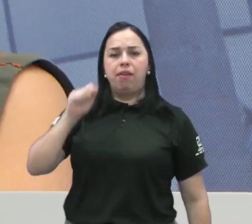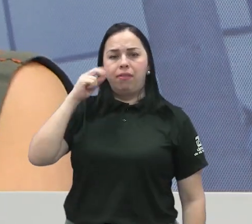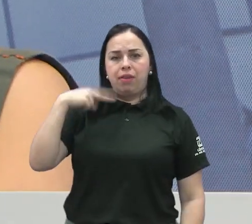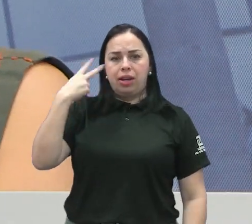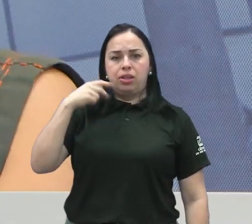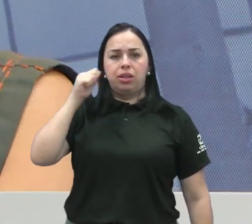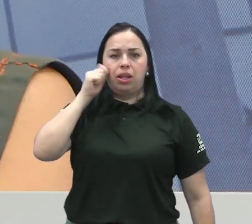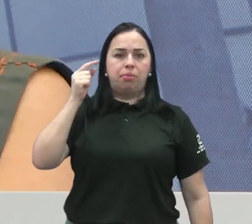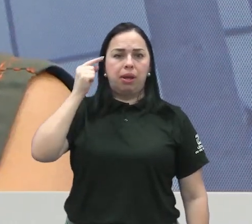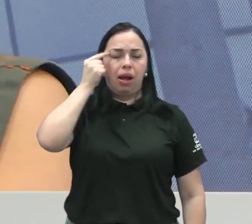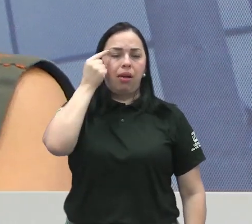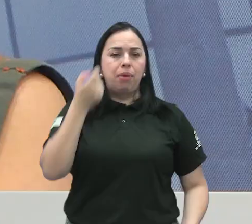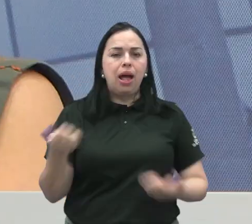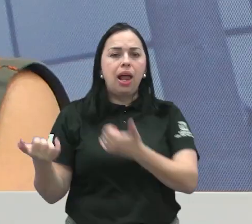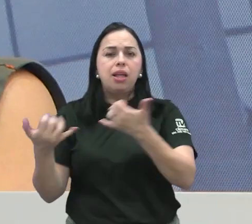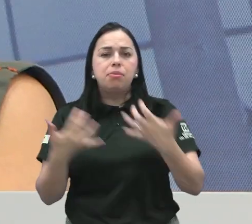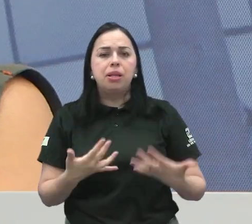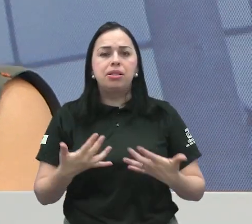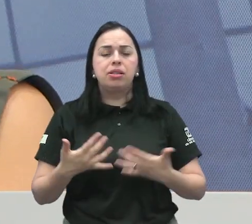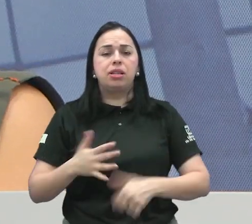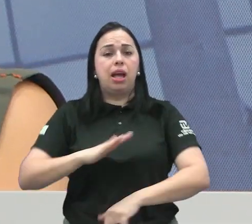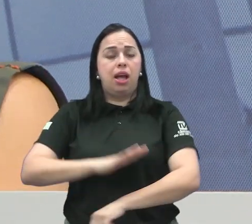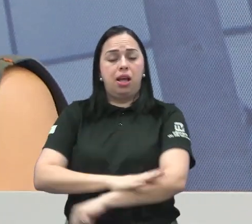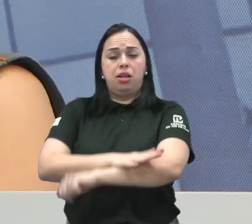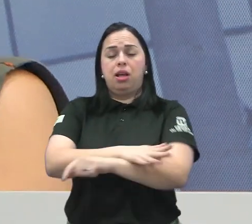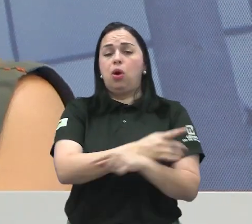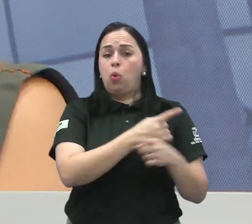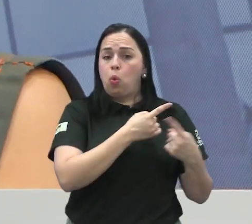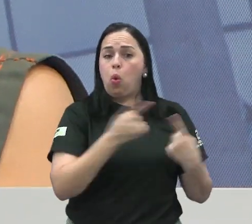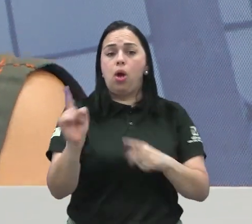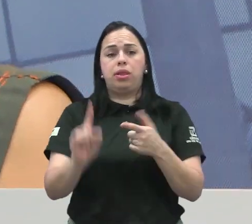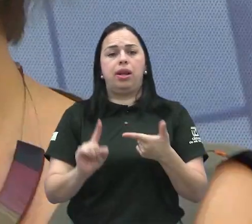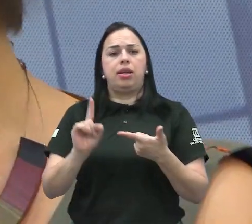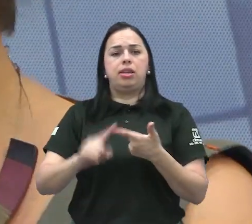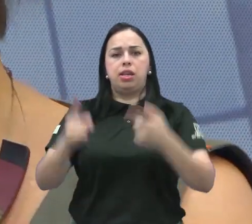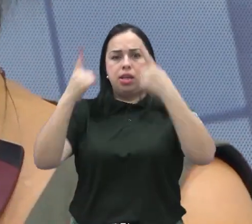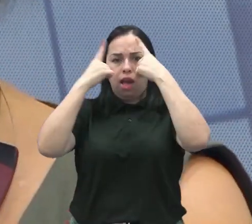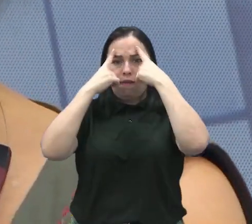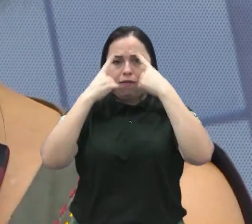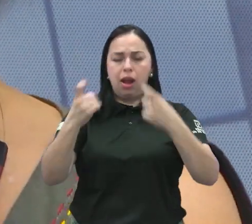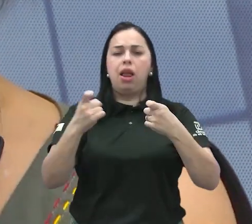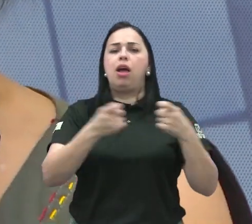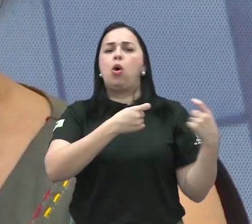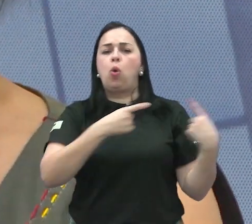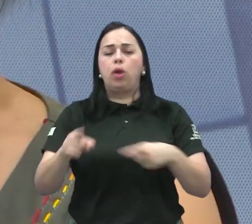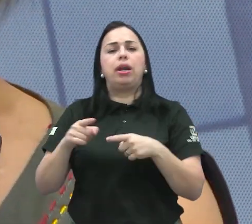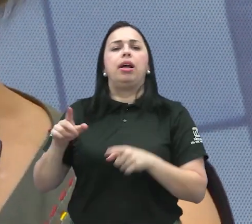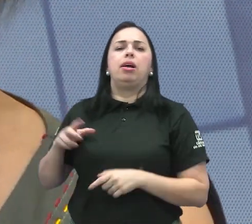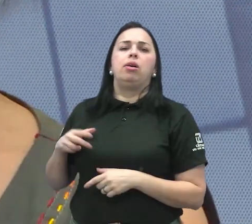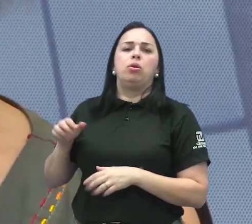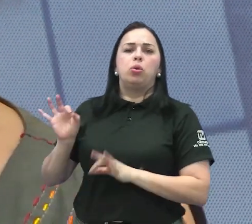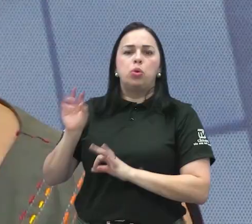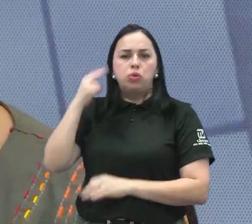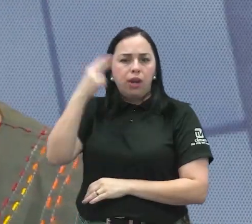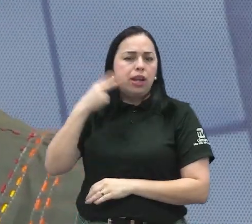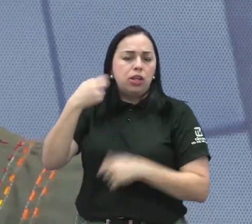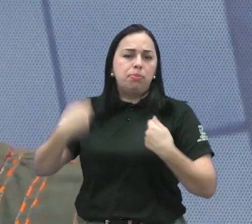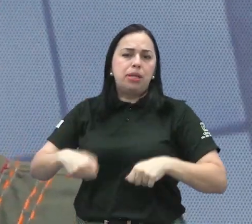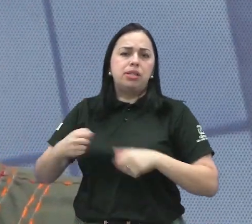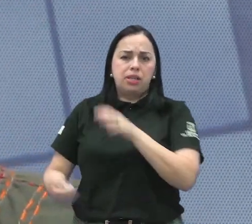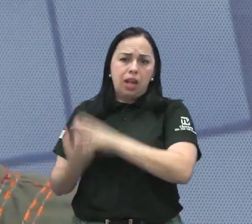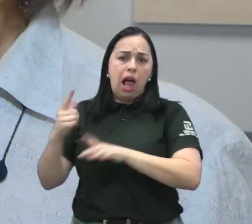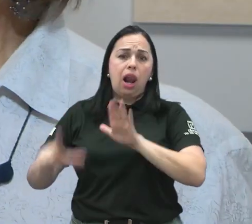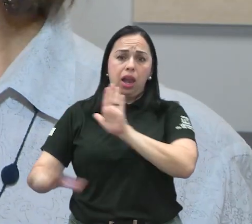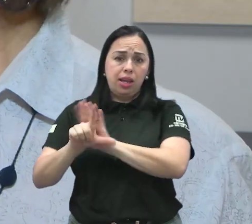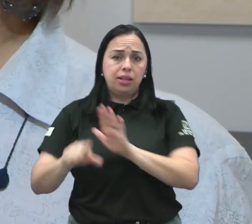Naomi, é dever do poder público fortalecer a luta antirracista e de combate à violência com políticas